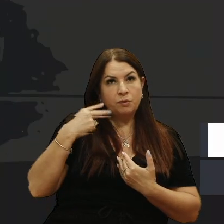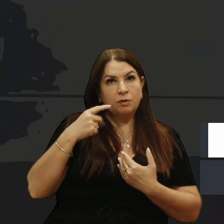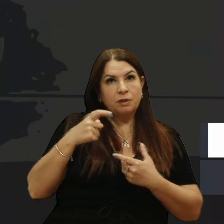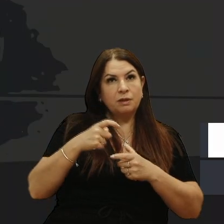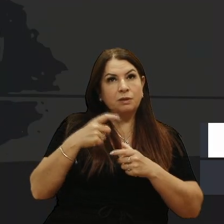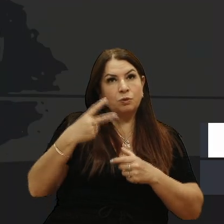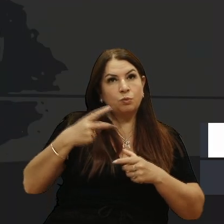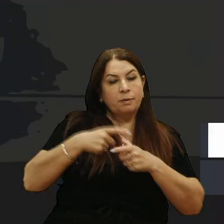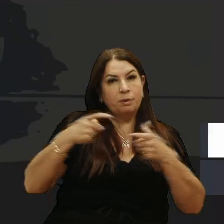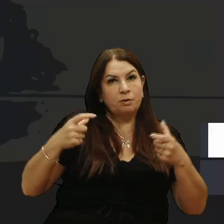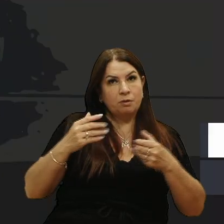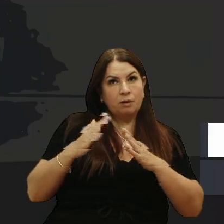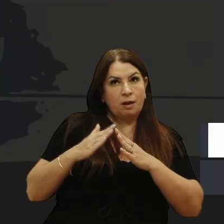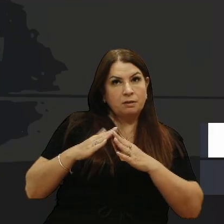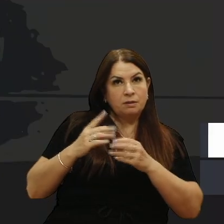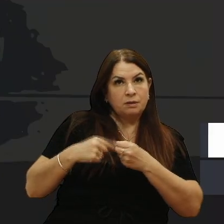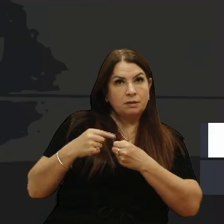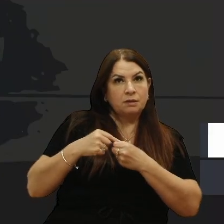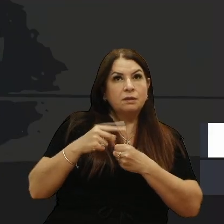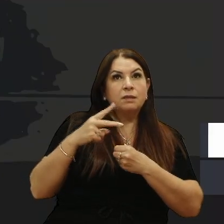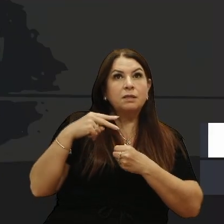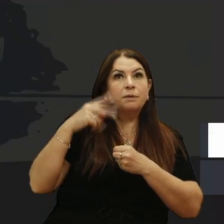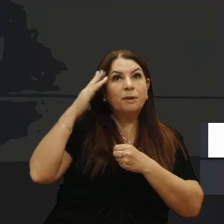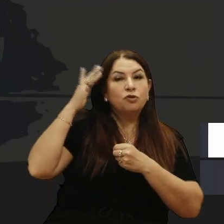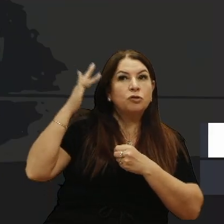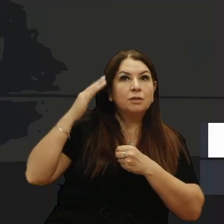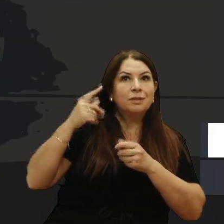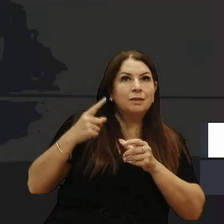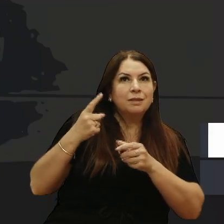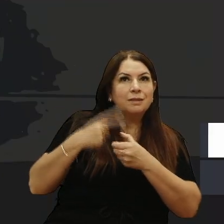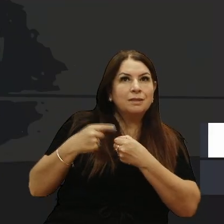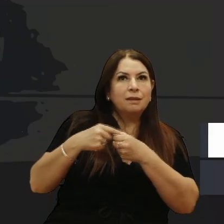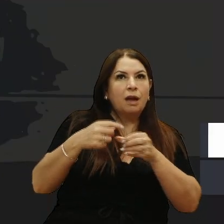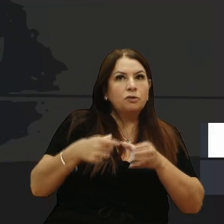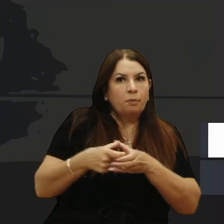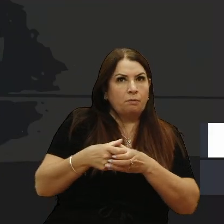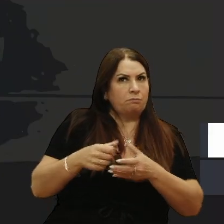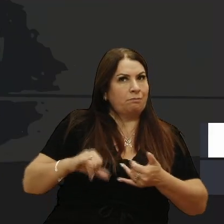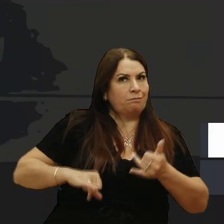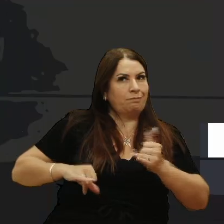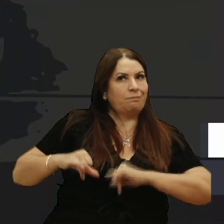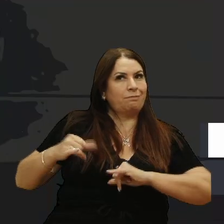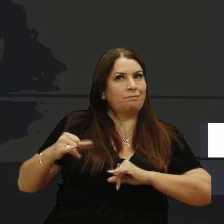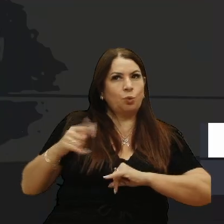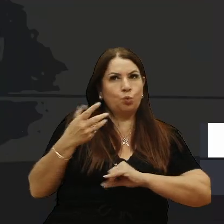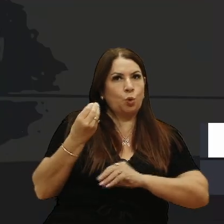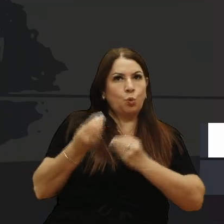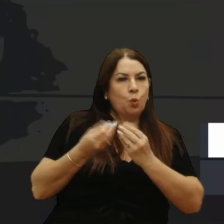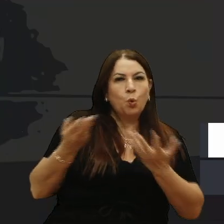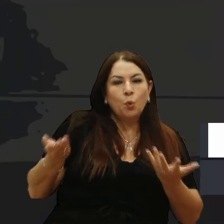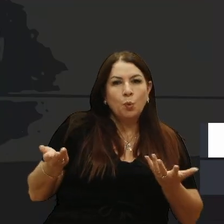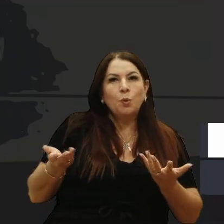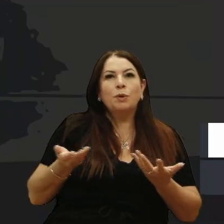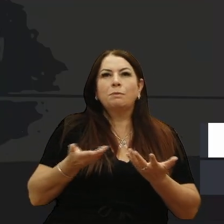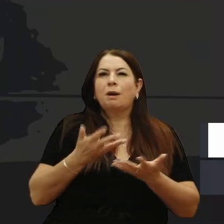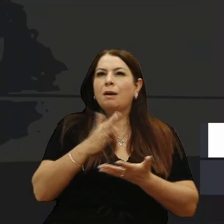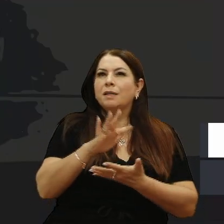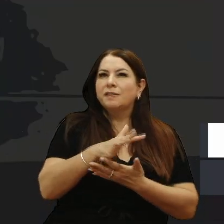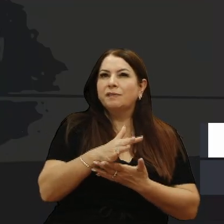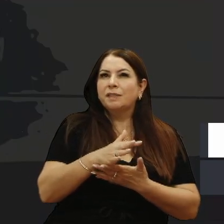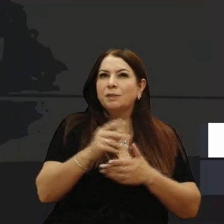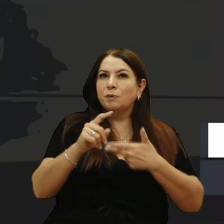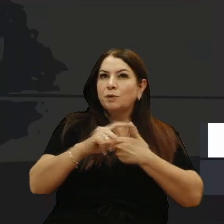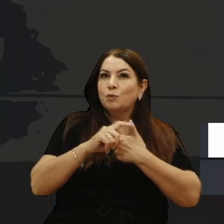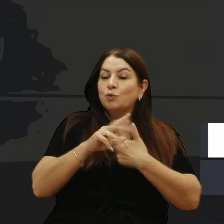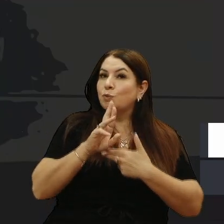casa legislativa do Estado, mas eu imagino que os vereadores de cidades pequenas sofram, né, por não ter condições, por muitas vezes o executivo